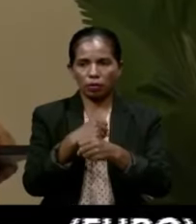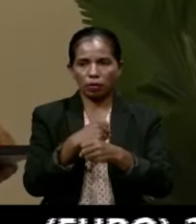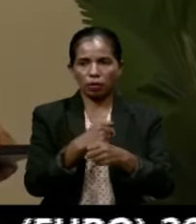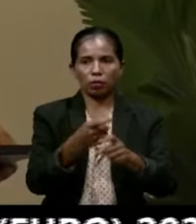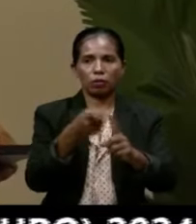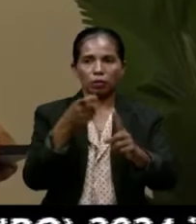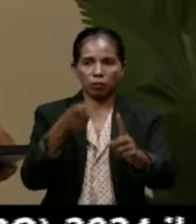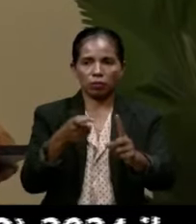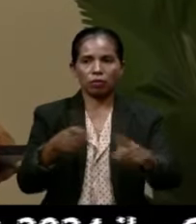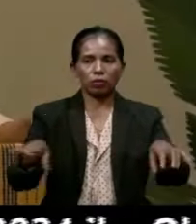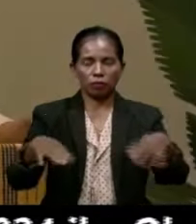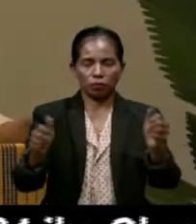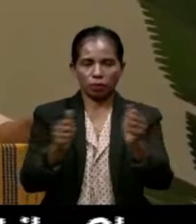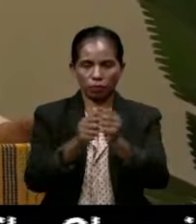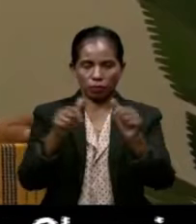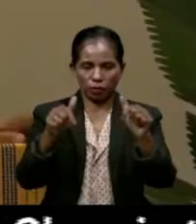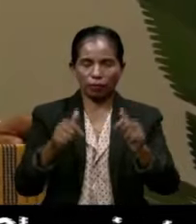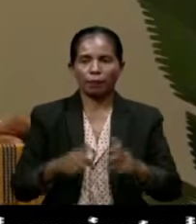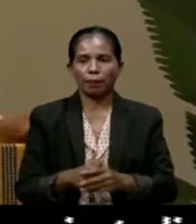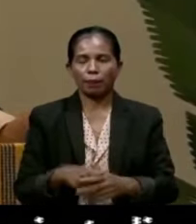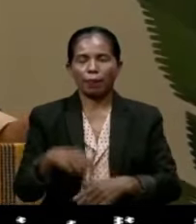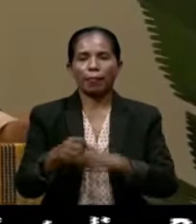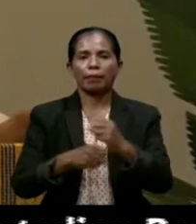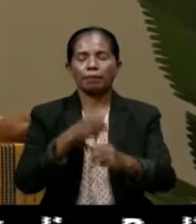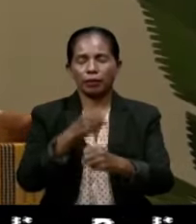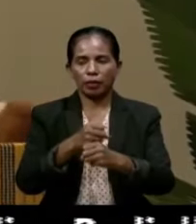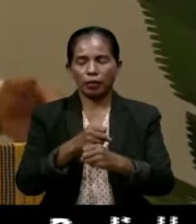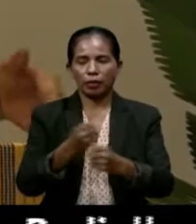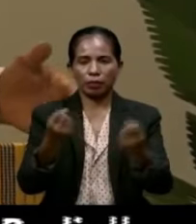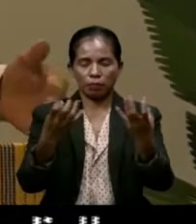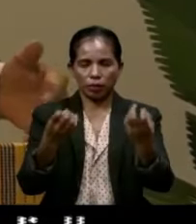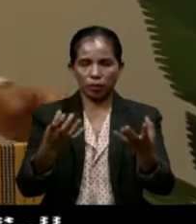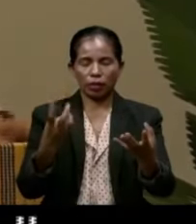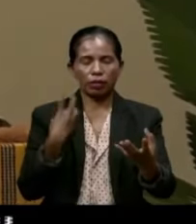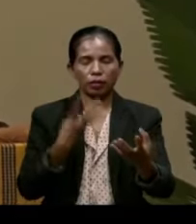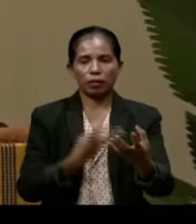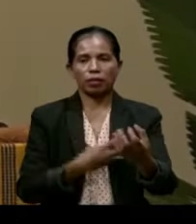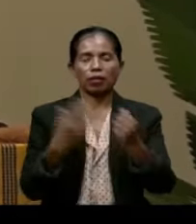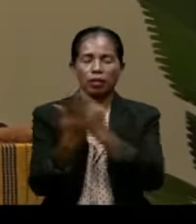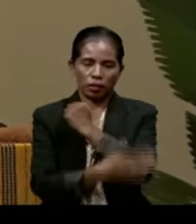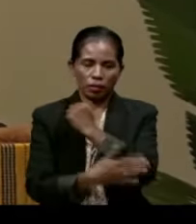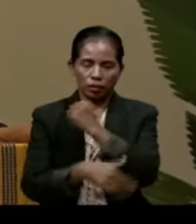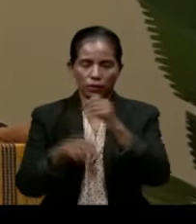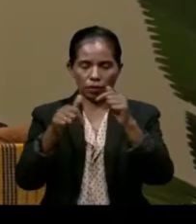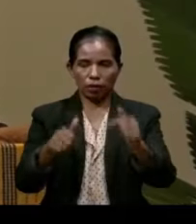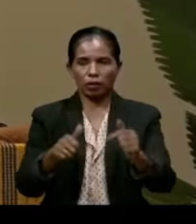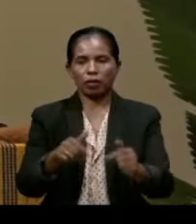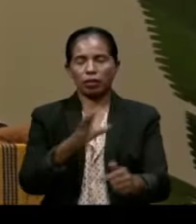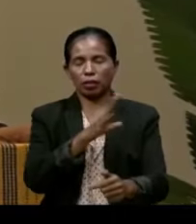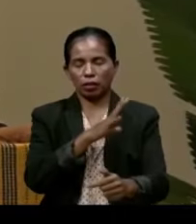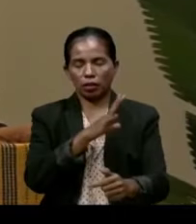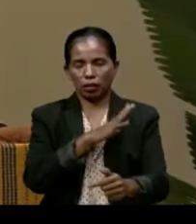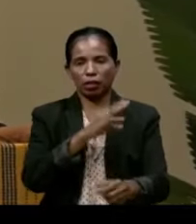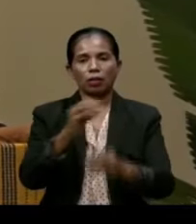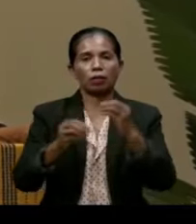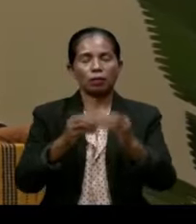liusi akori dan em. Kina ambara anes itania rai dan em, depende ala ba sektor